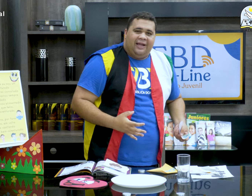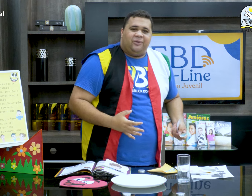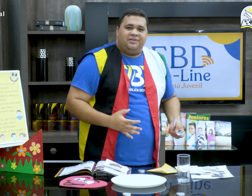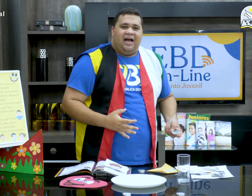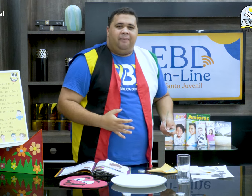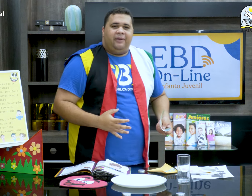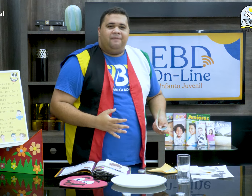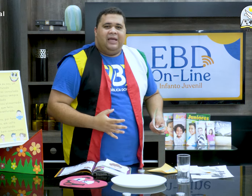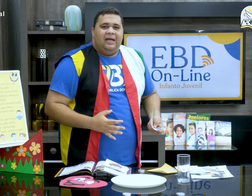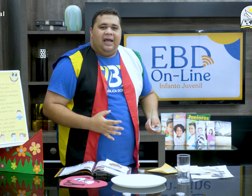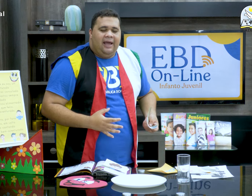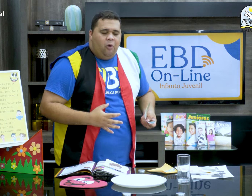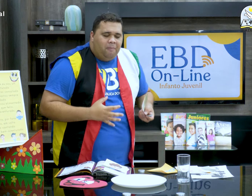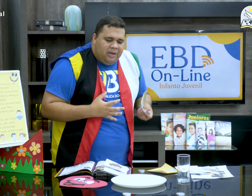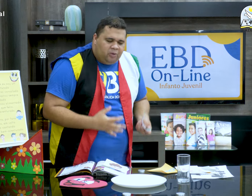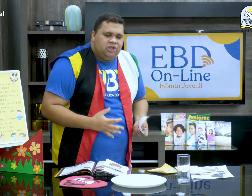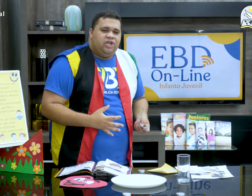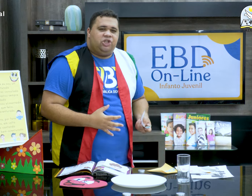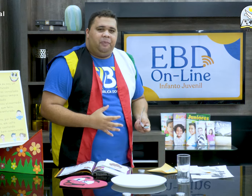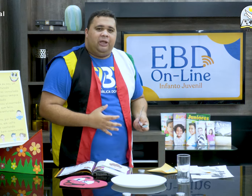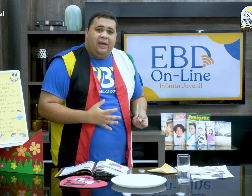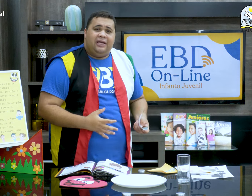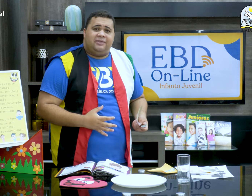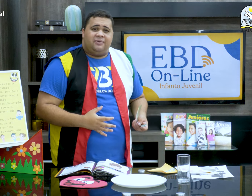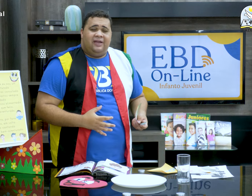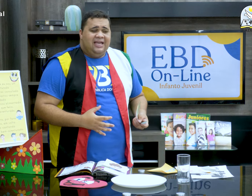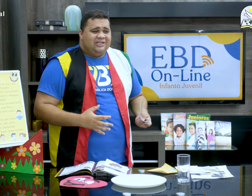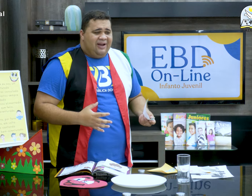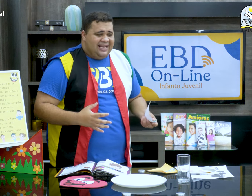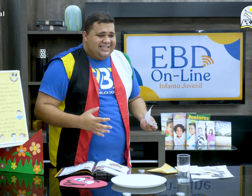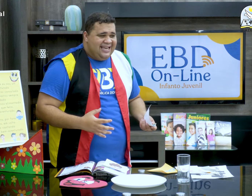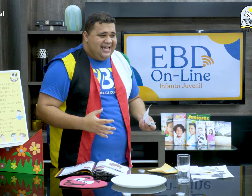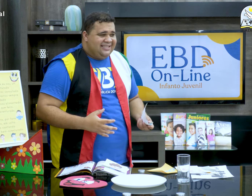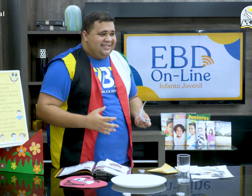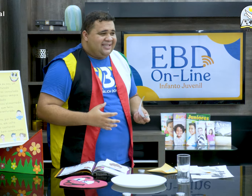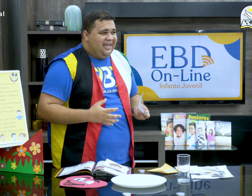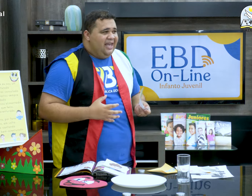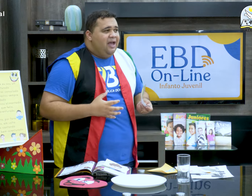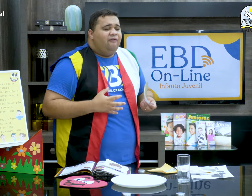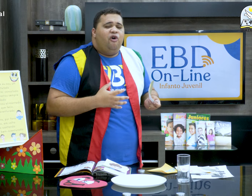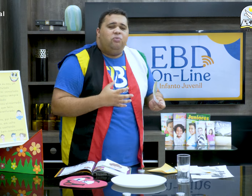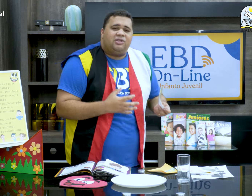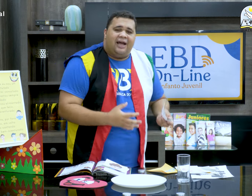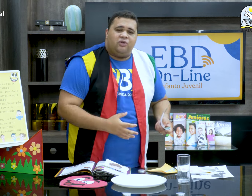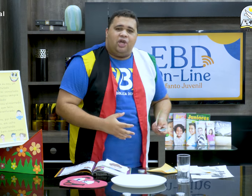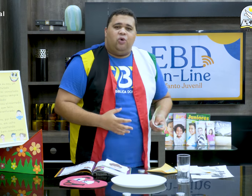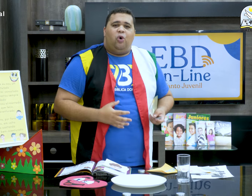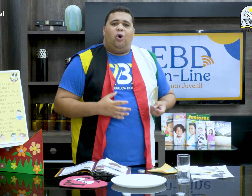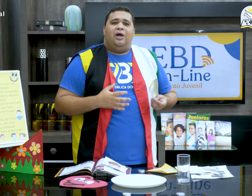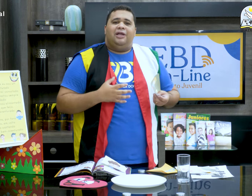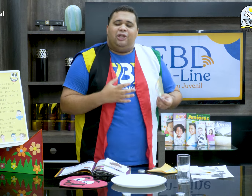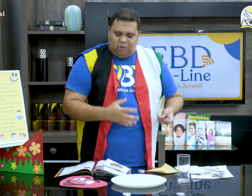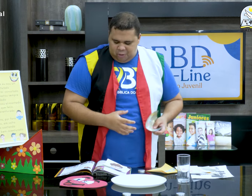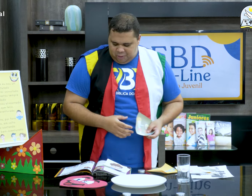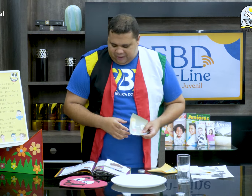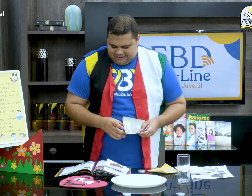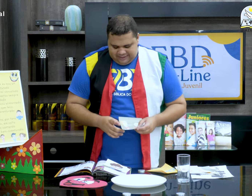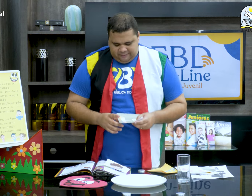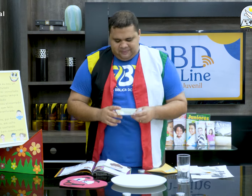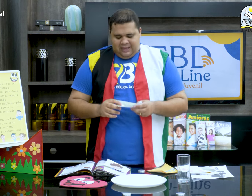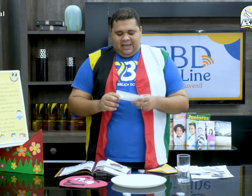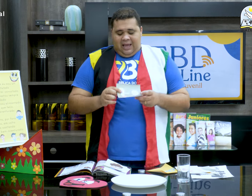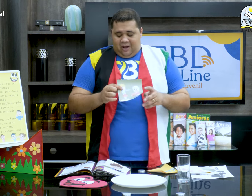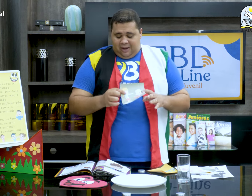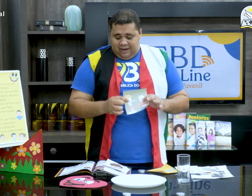completos sabe eh Humildes de espírito é isso são aquelas crianças que vão buscar ao Senhor de todo